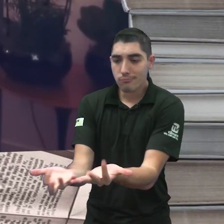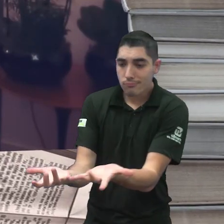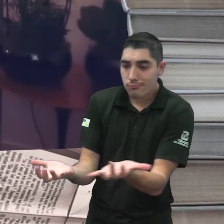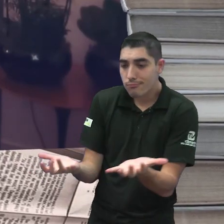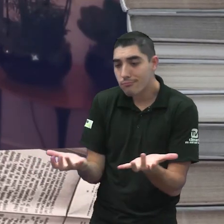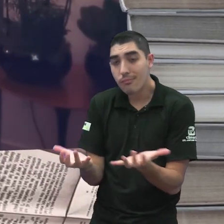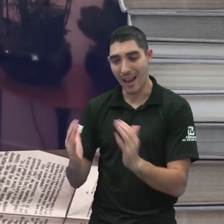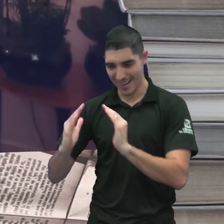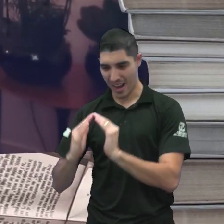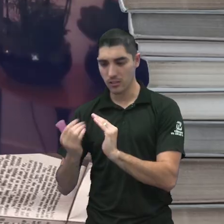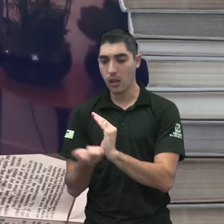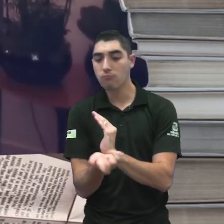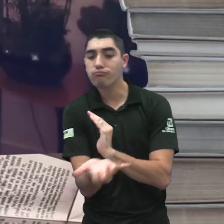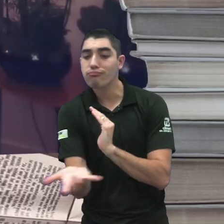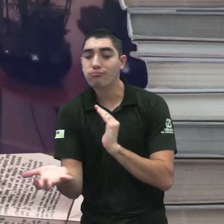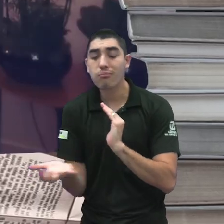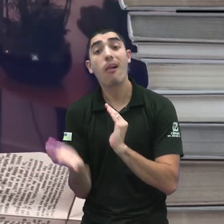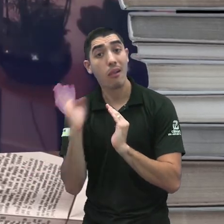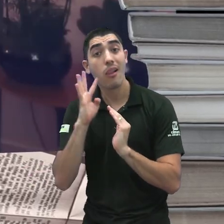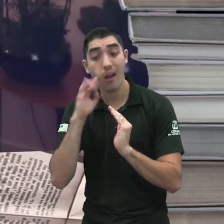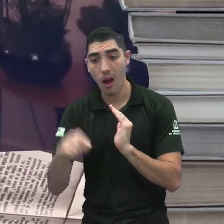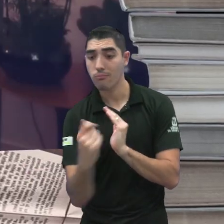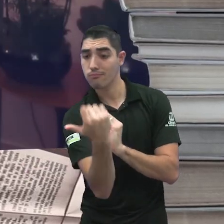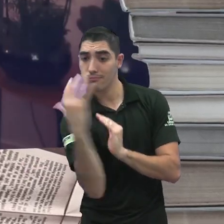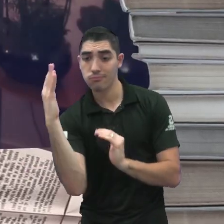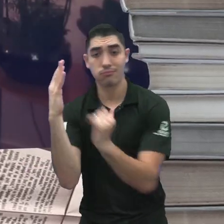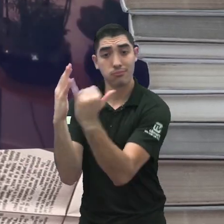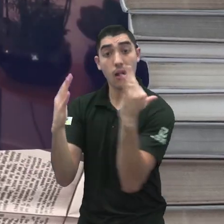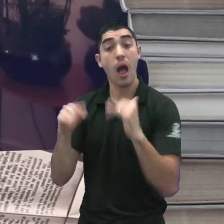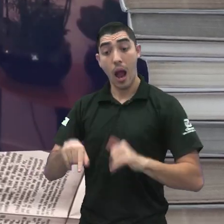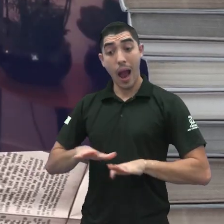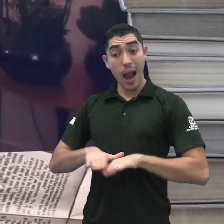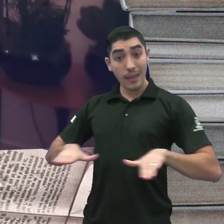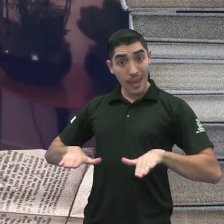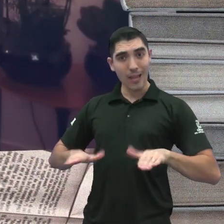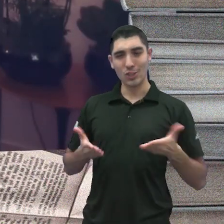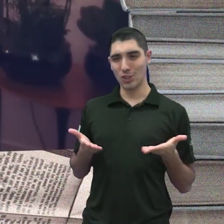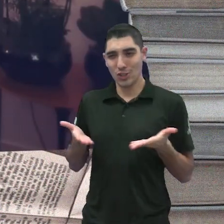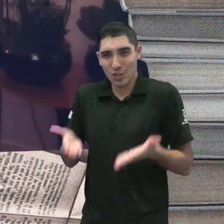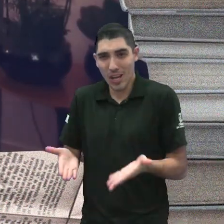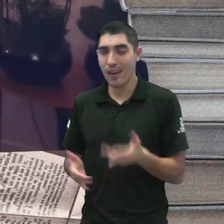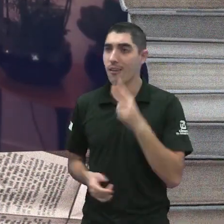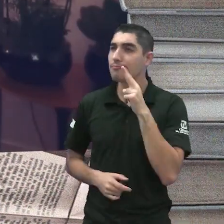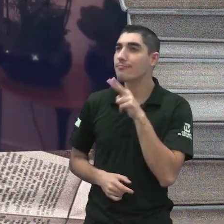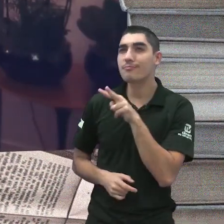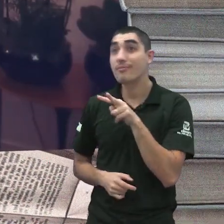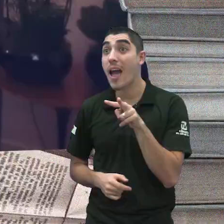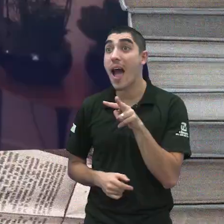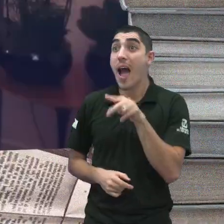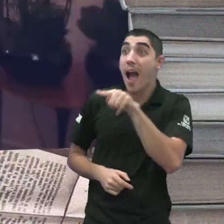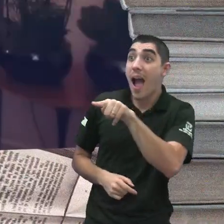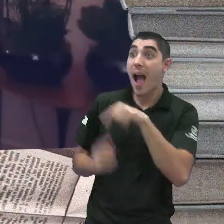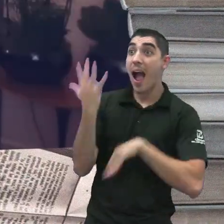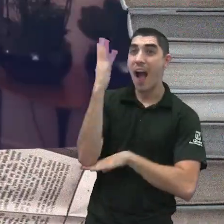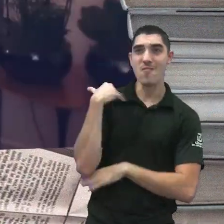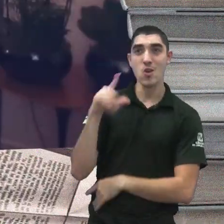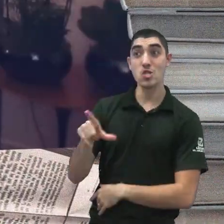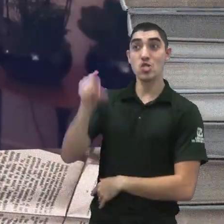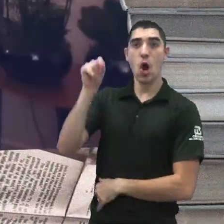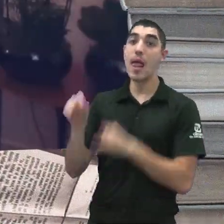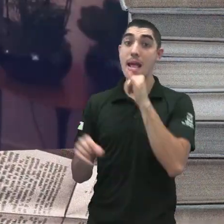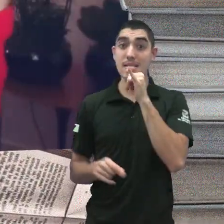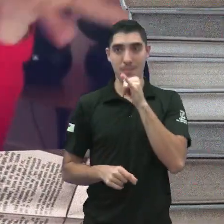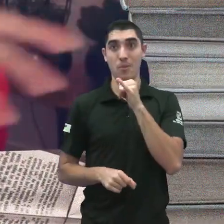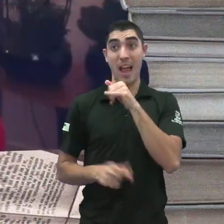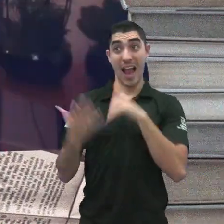com algumas árvores. E é bem bonitinho, porque as crianças, quando chegam a essa nova casa, a primeira coisa que eles fazem é escolher uma árvore para si. Então, assim,